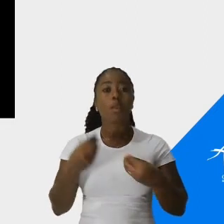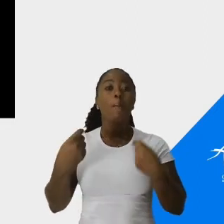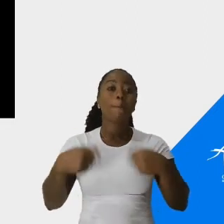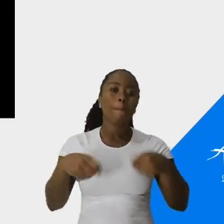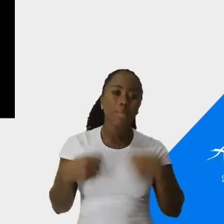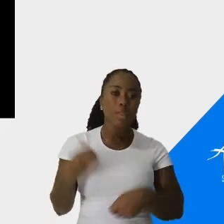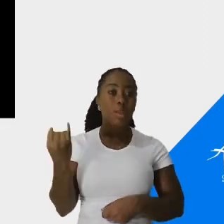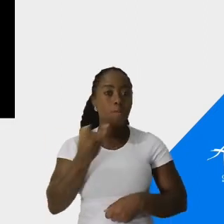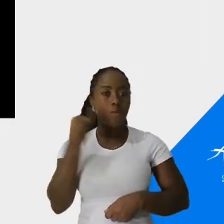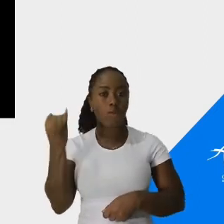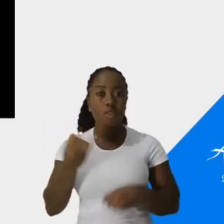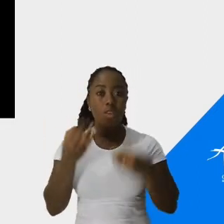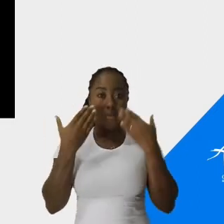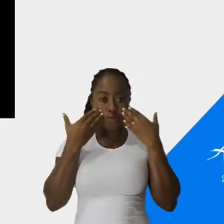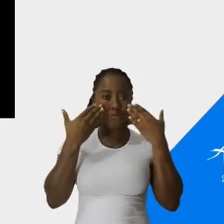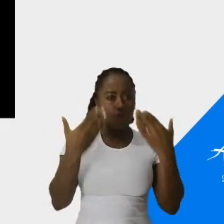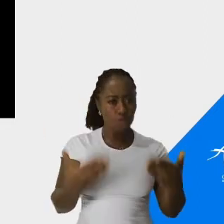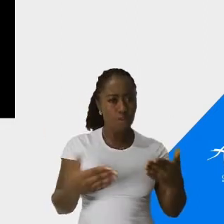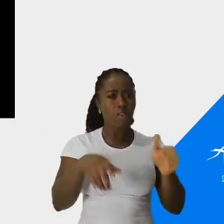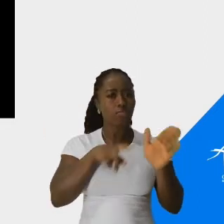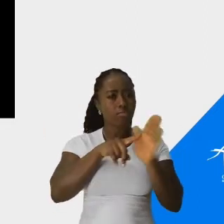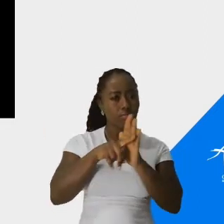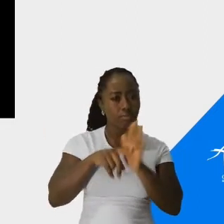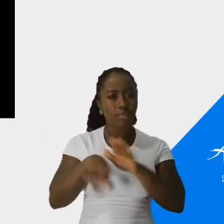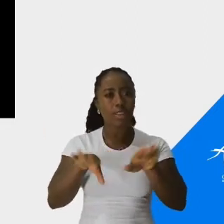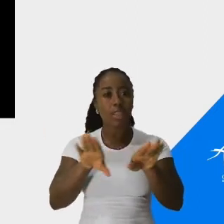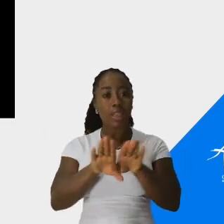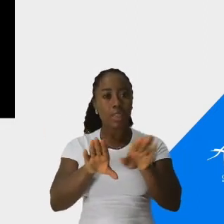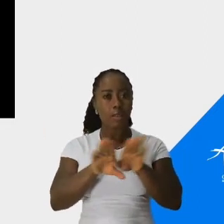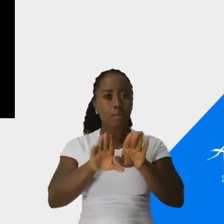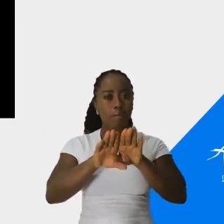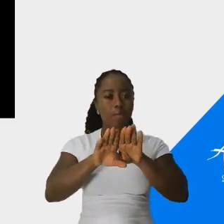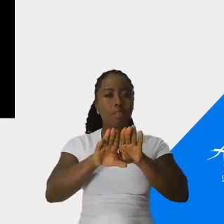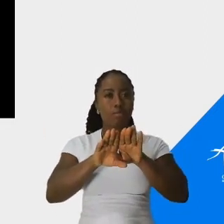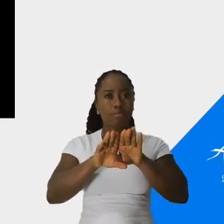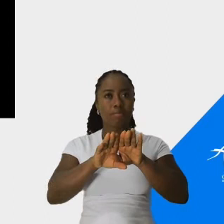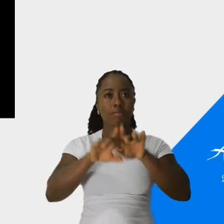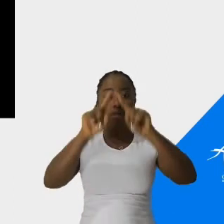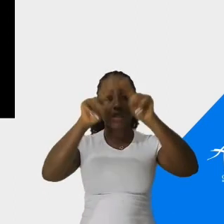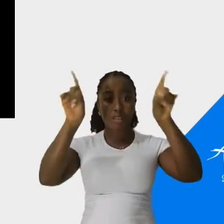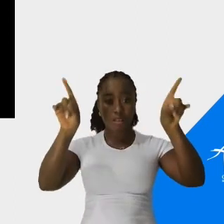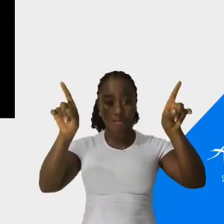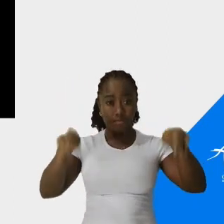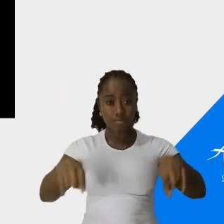incluindo e também o eletroencefalograma, super importante para você ver